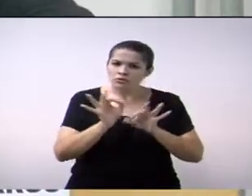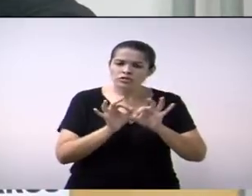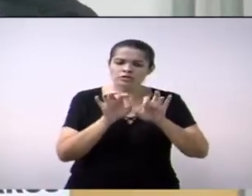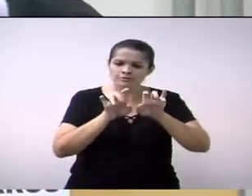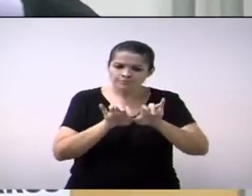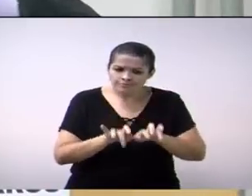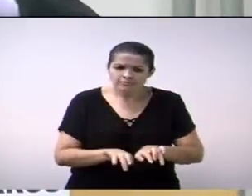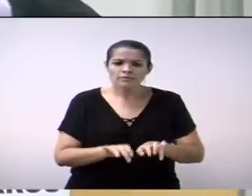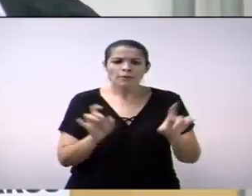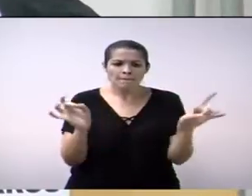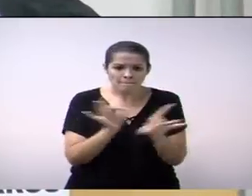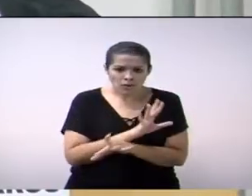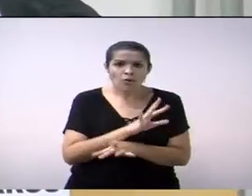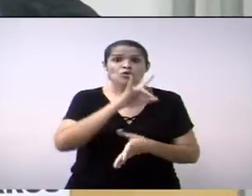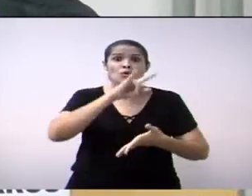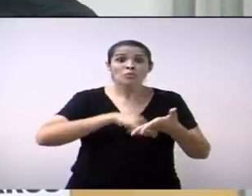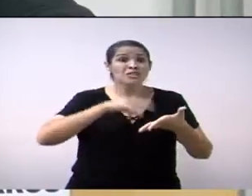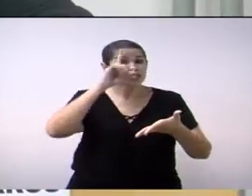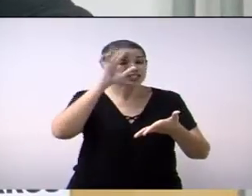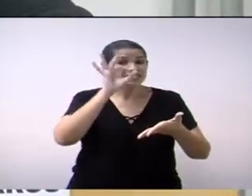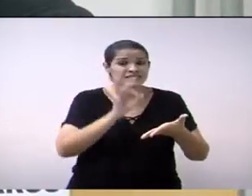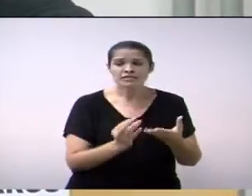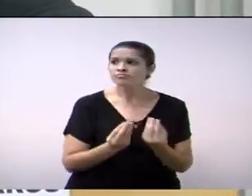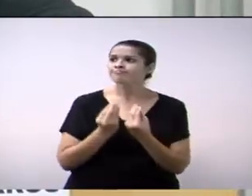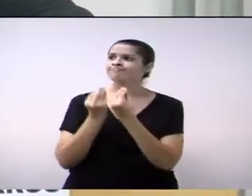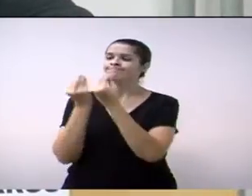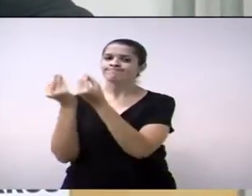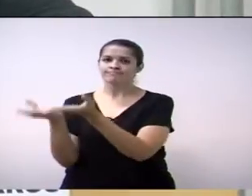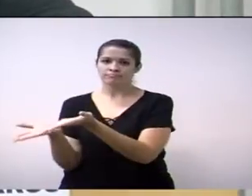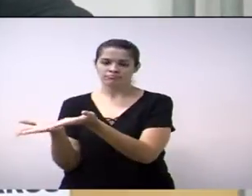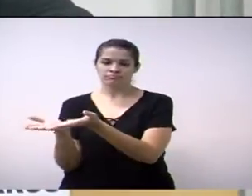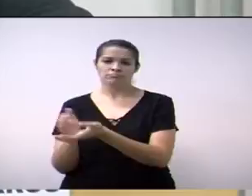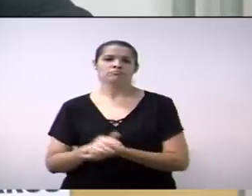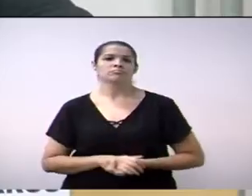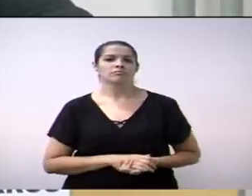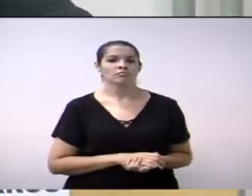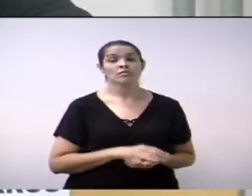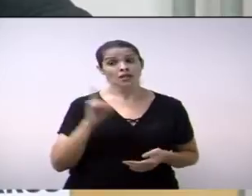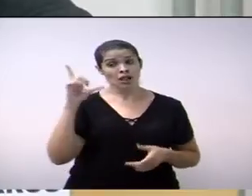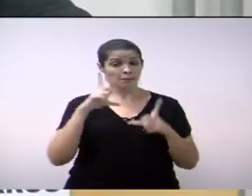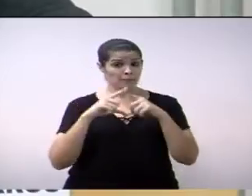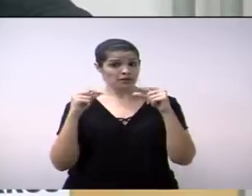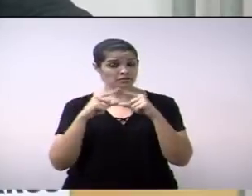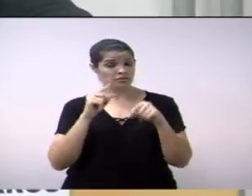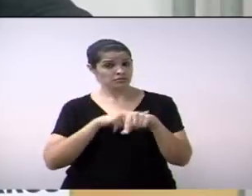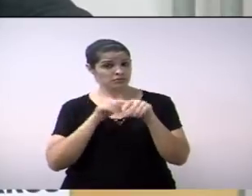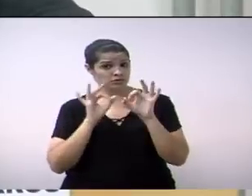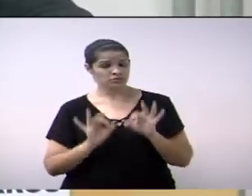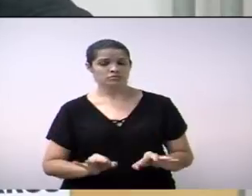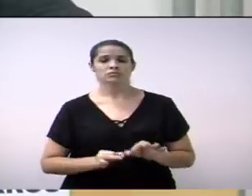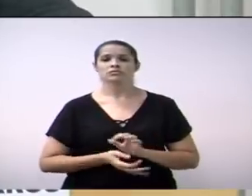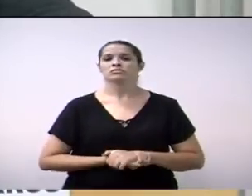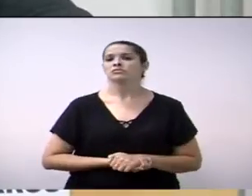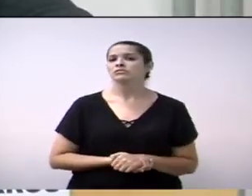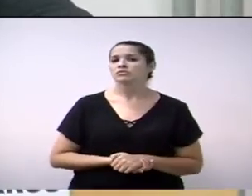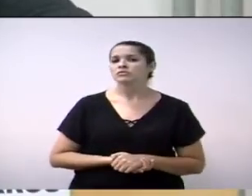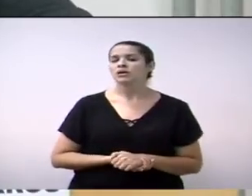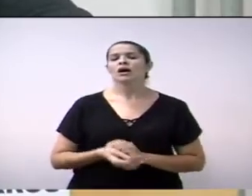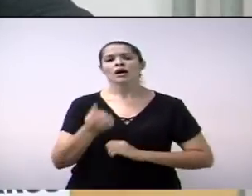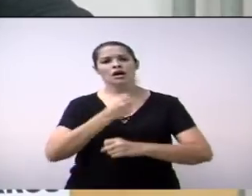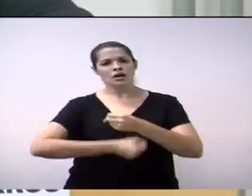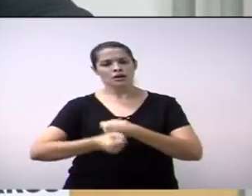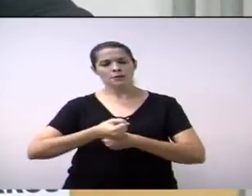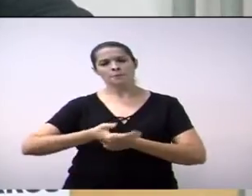R$ 300 mil. Os outros 500 mil que nós recebemos ano passado, que foi 250 mil para o PIR do Mini Pantanal e mais 250